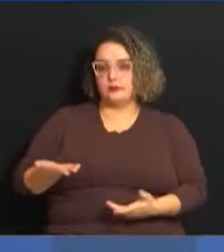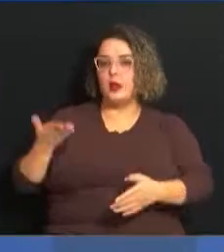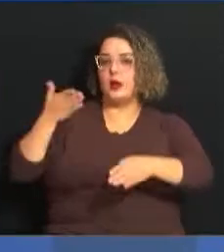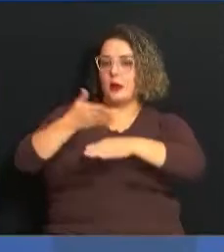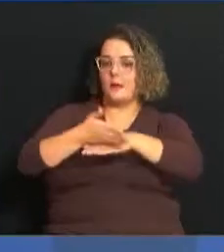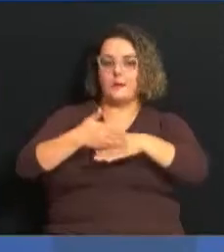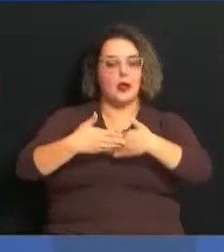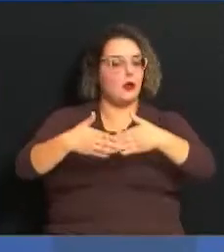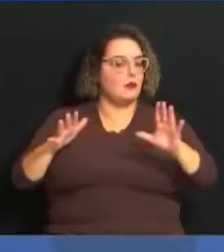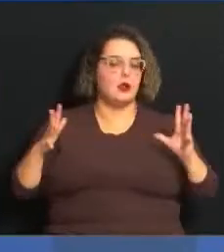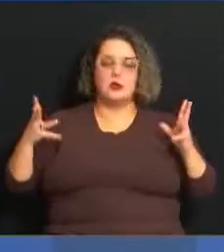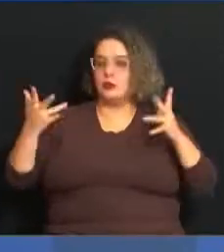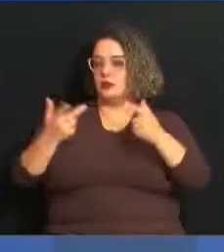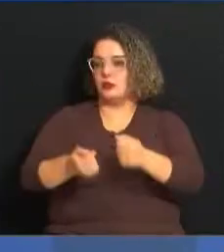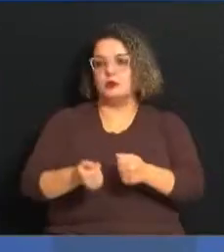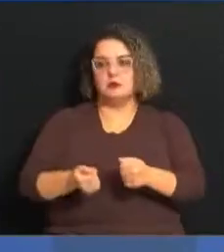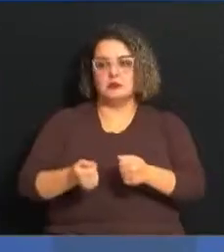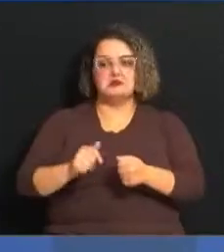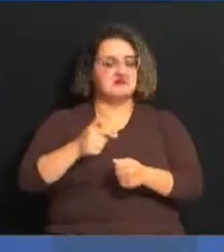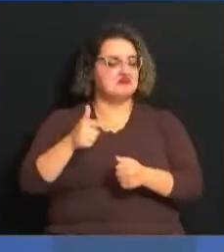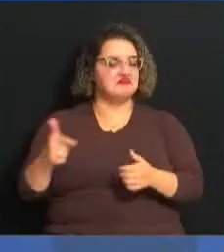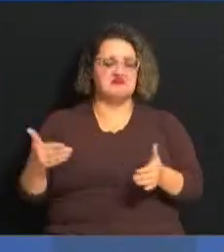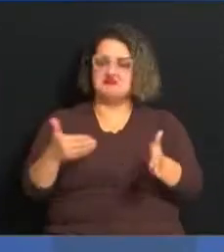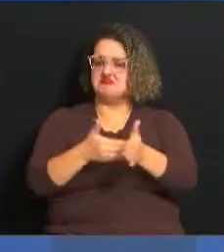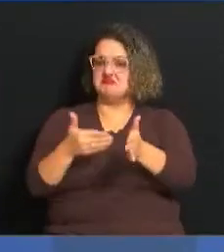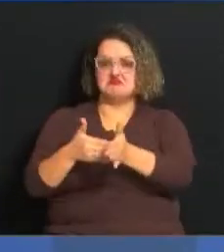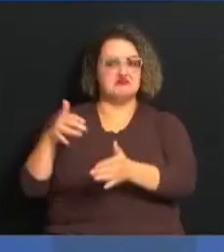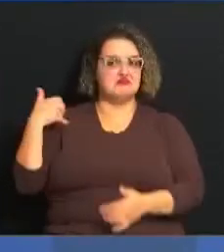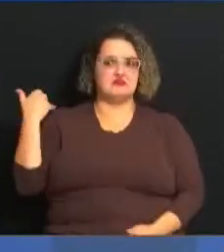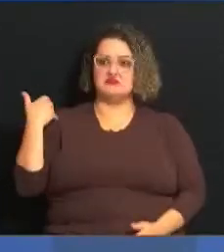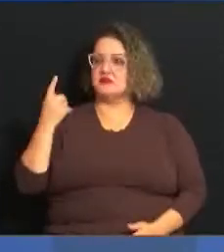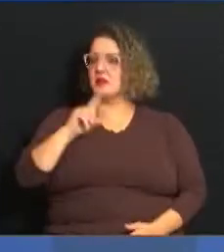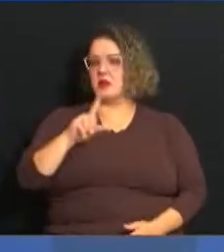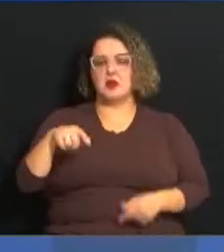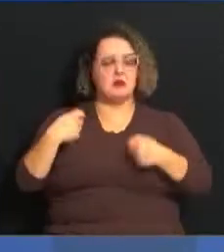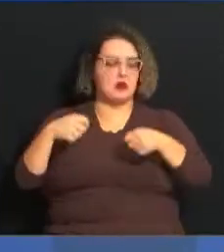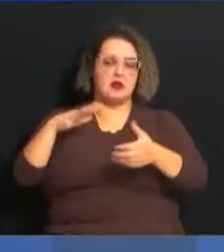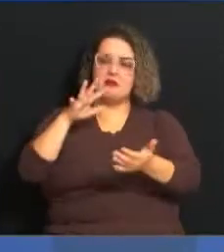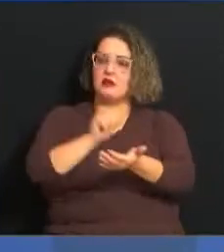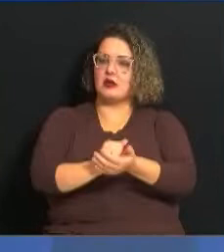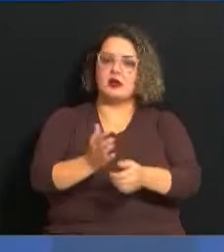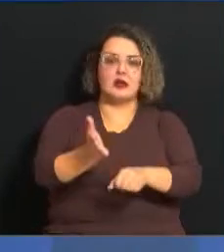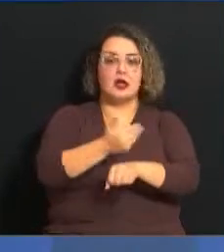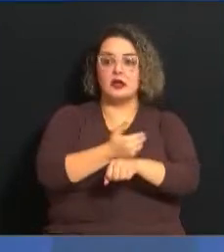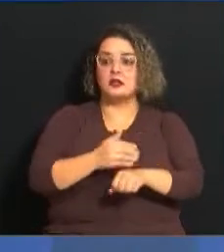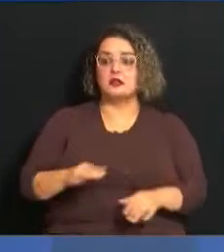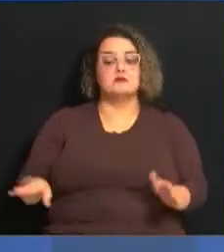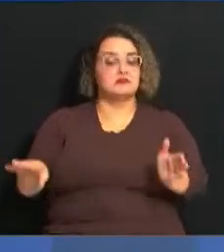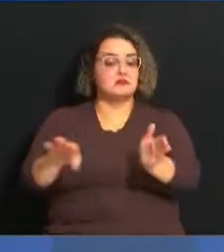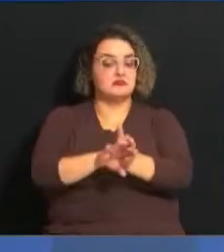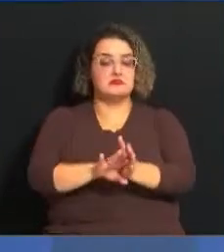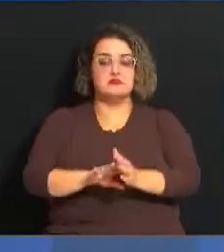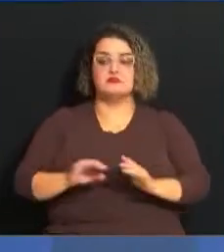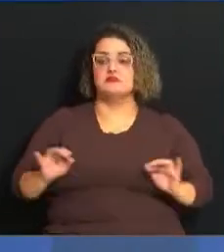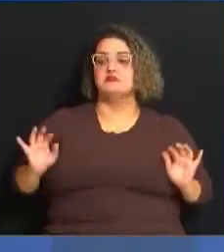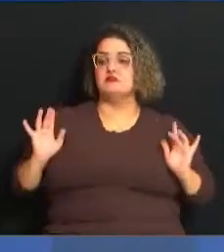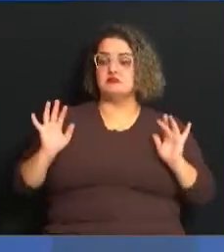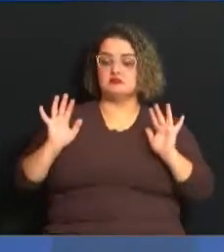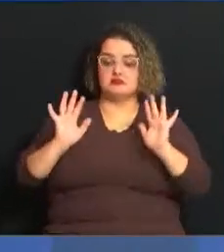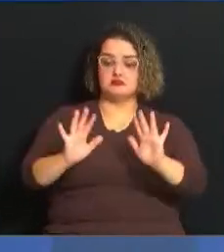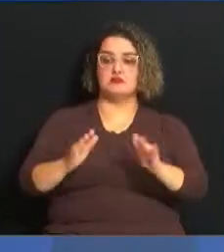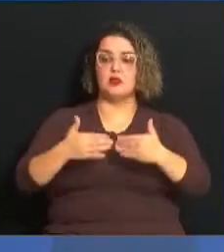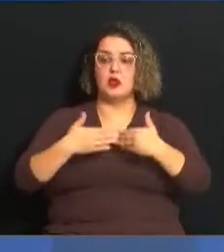a população, sem limite de idade, não precisa fazer inscrição prévia, é só chegar lá no